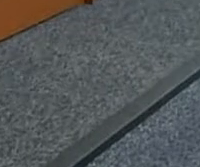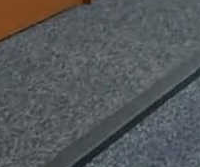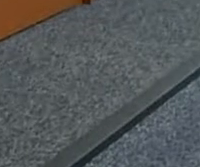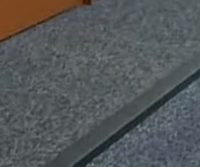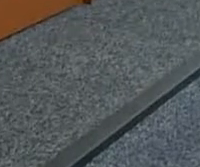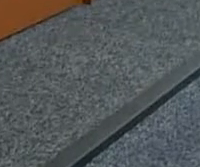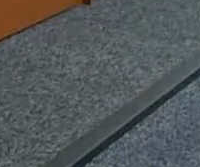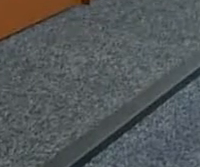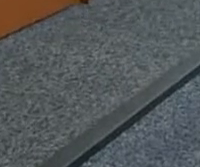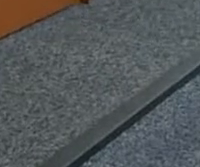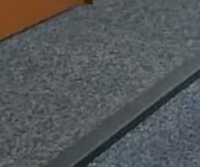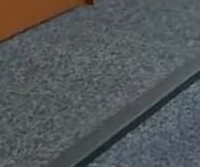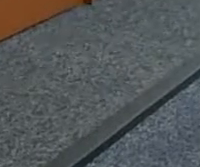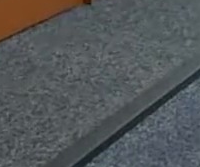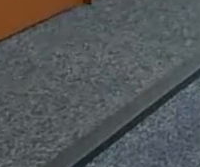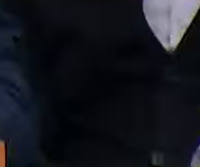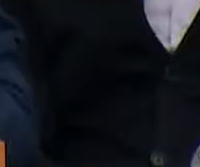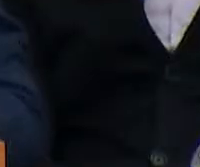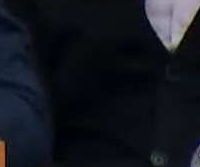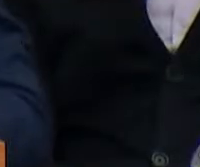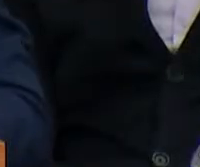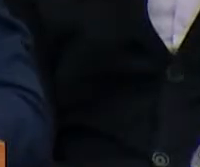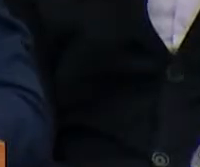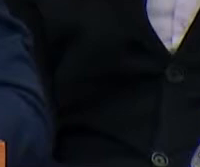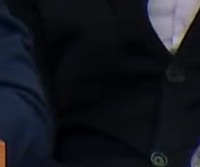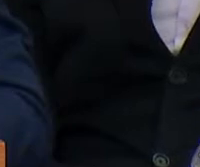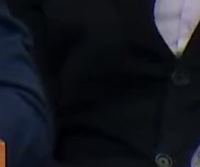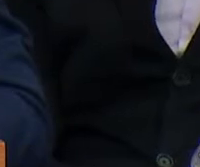Vereador Fausto Pérez, voto sim.